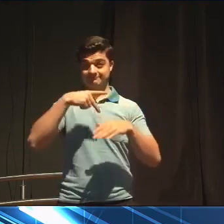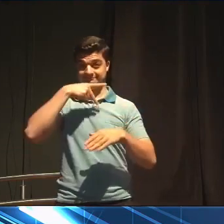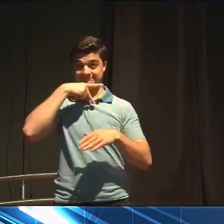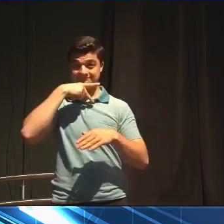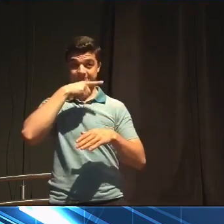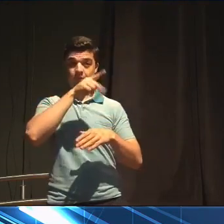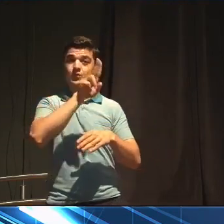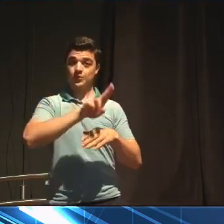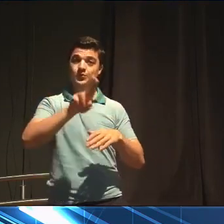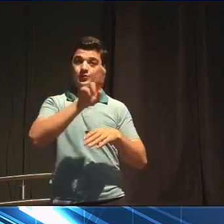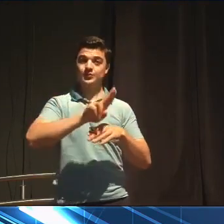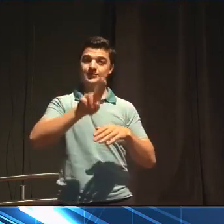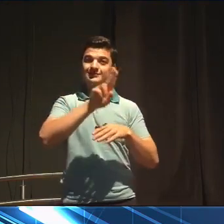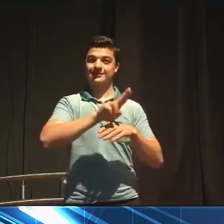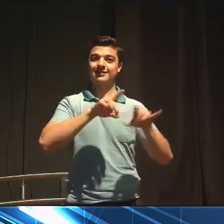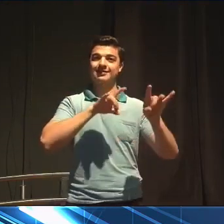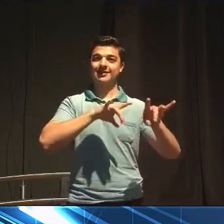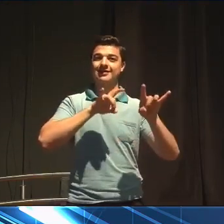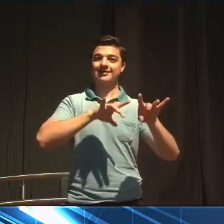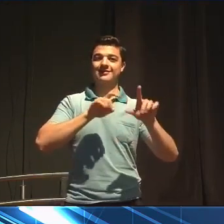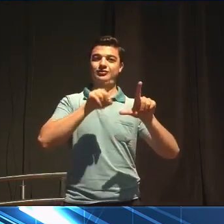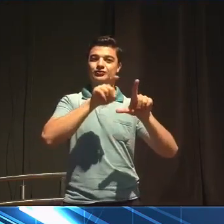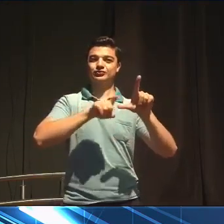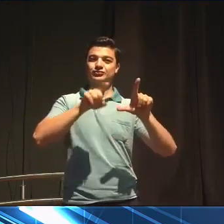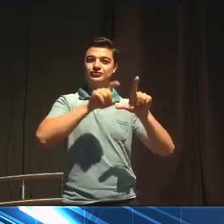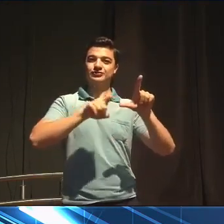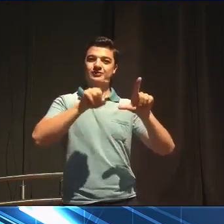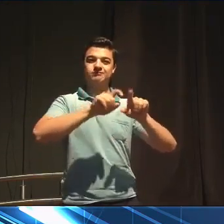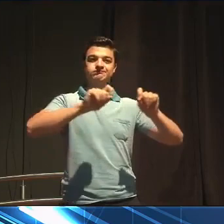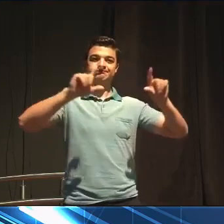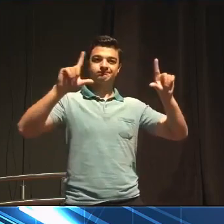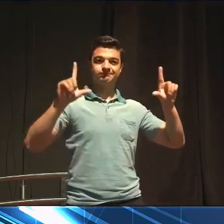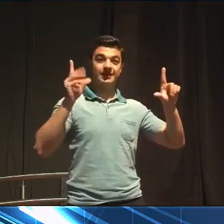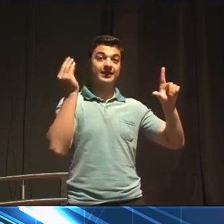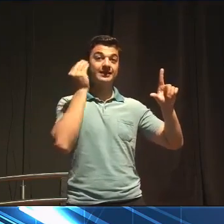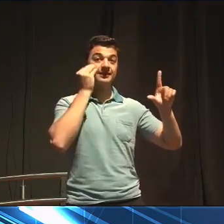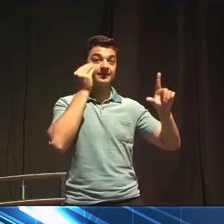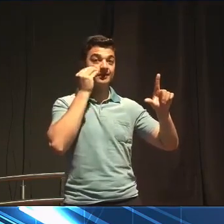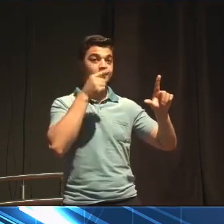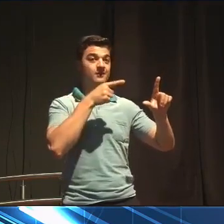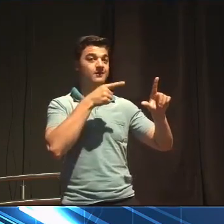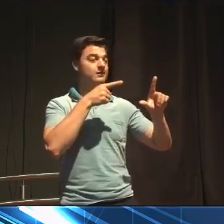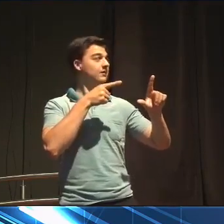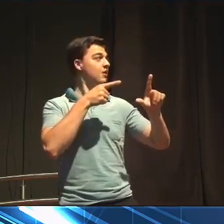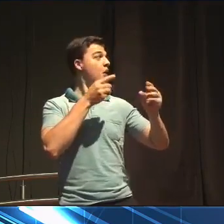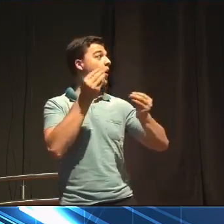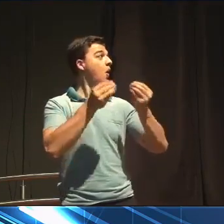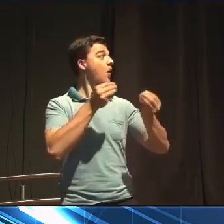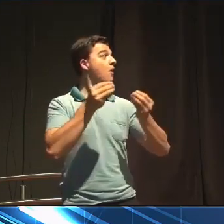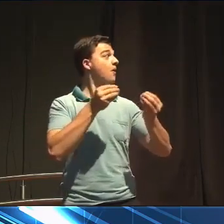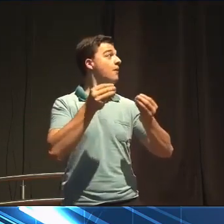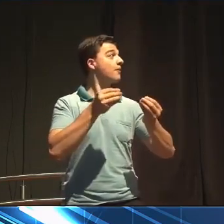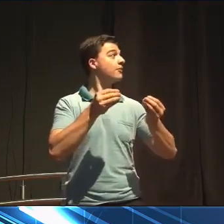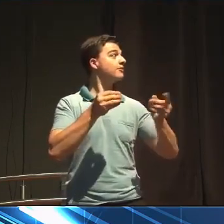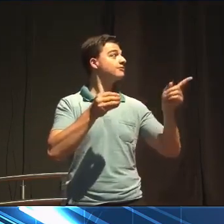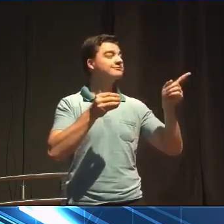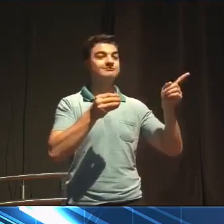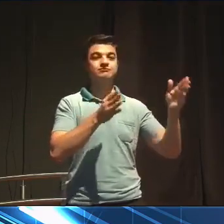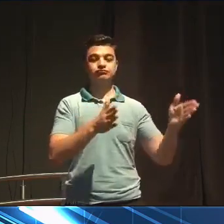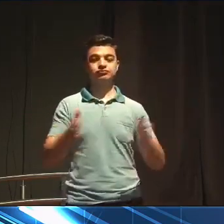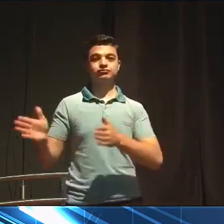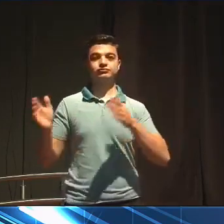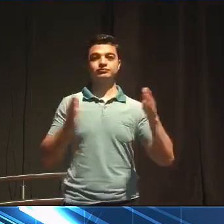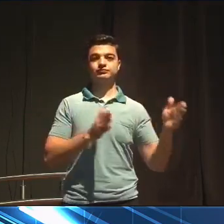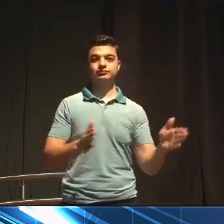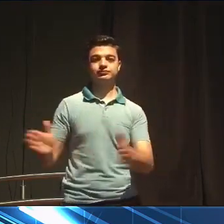para isso. A empresa que desenvolveu a parceira chama Kinetic Vision. Aqui a simulação de uma linha de distribuição automatizada,